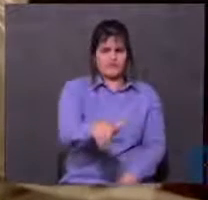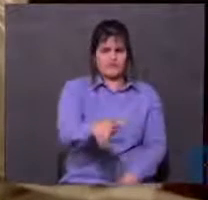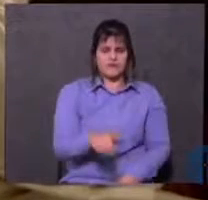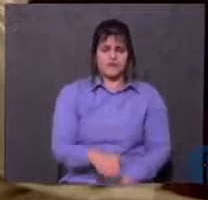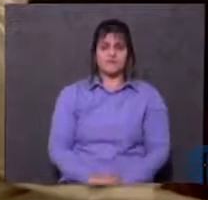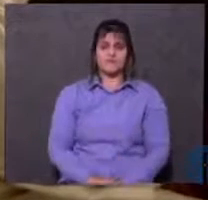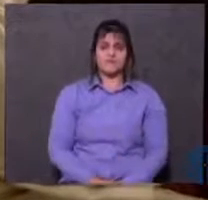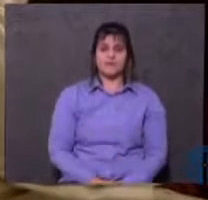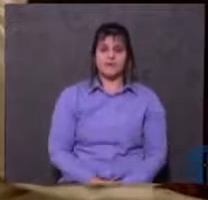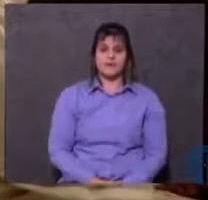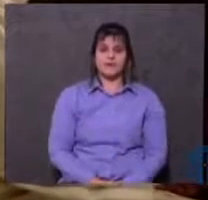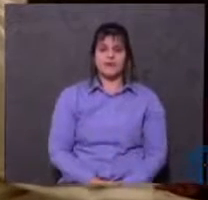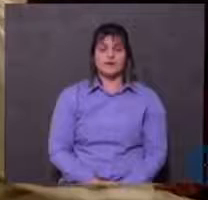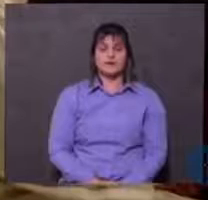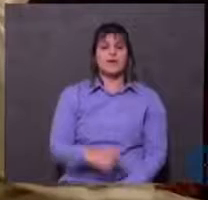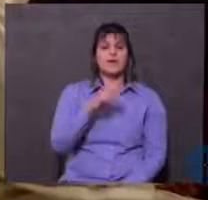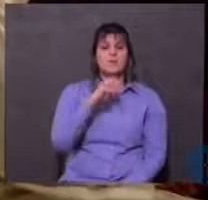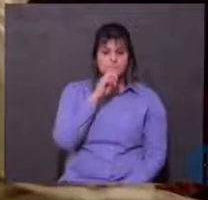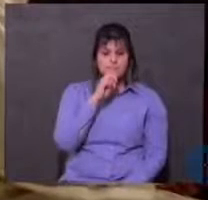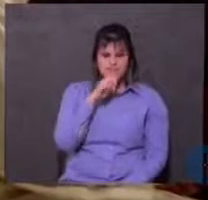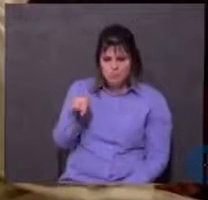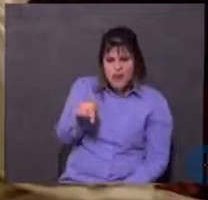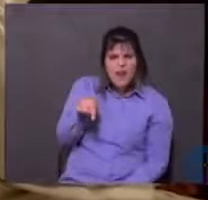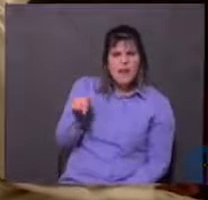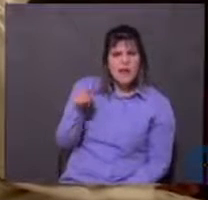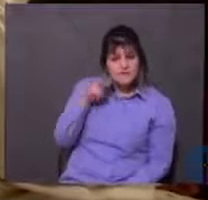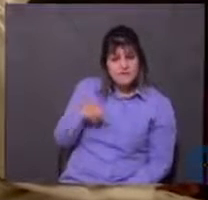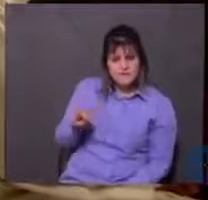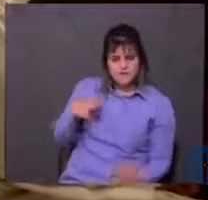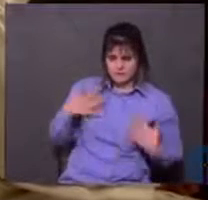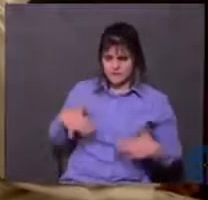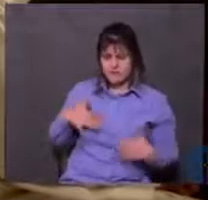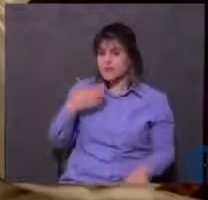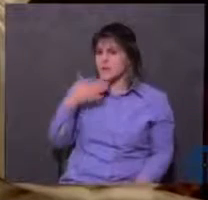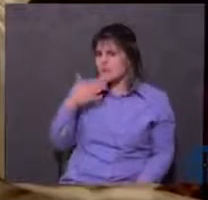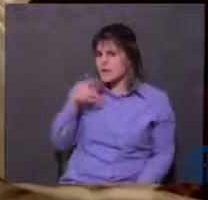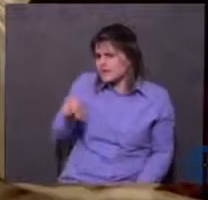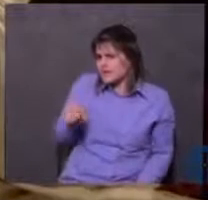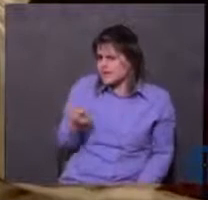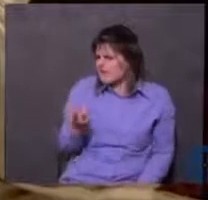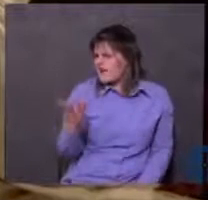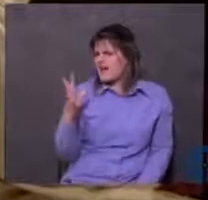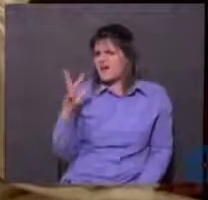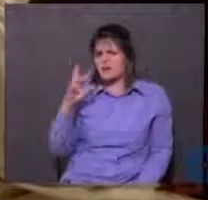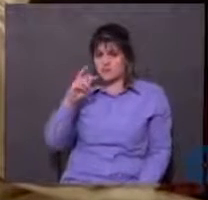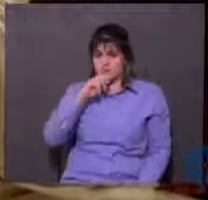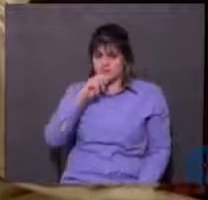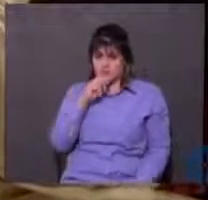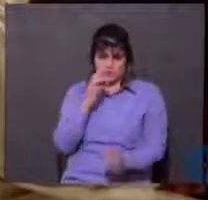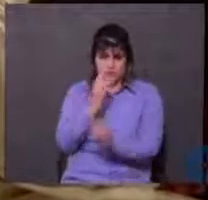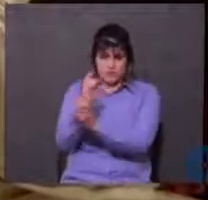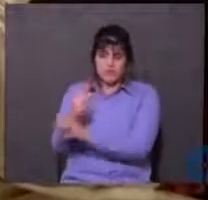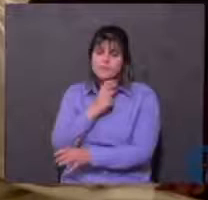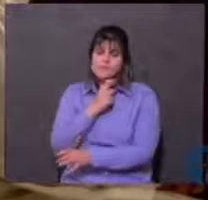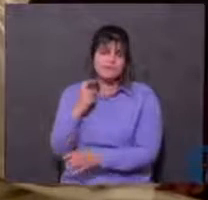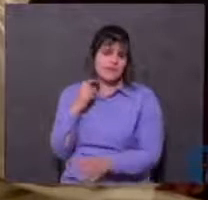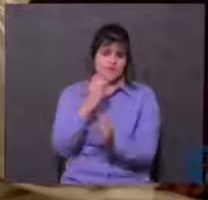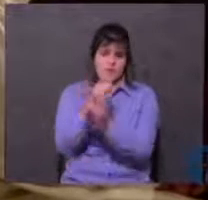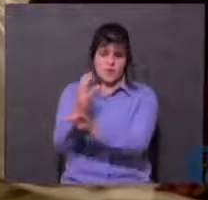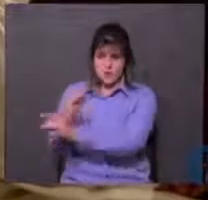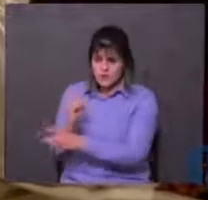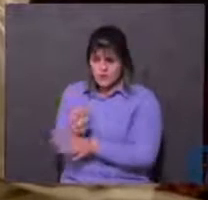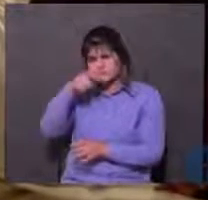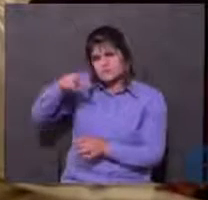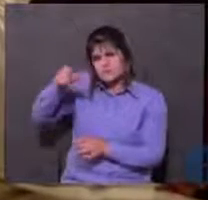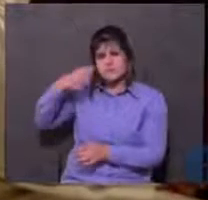E viram um bispo vestido de branco e vários outros bispos, sacerdotes,